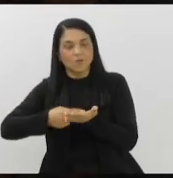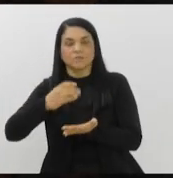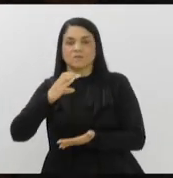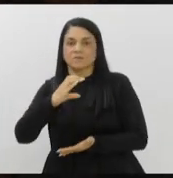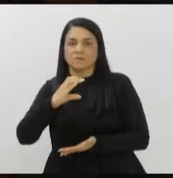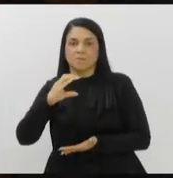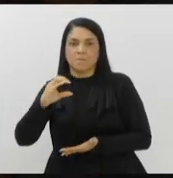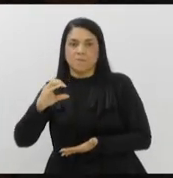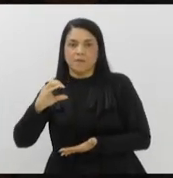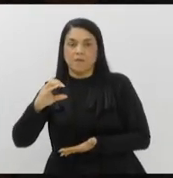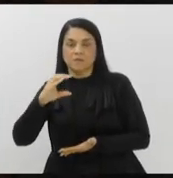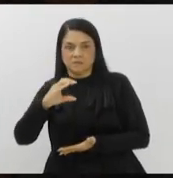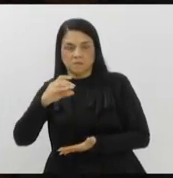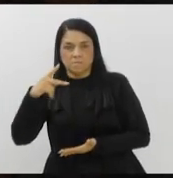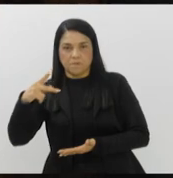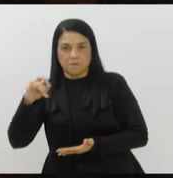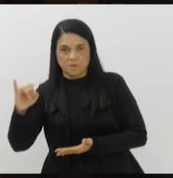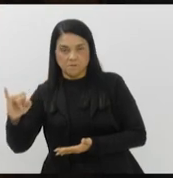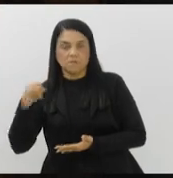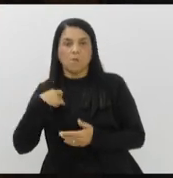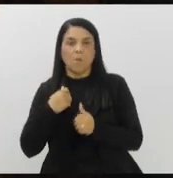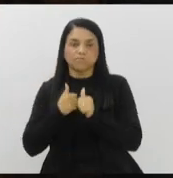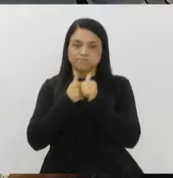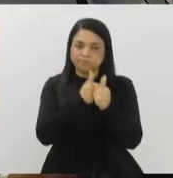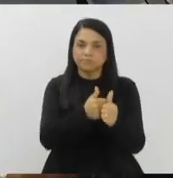e que eu vou precisar acompanhar a parte dela.